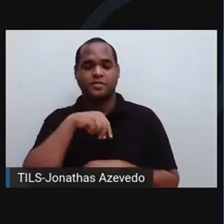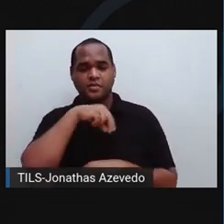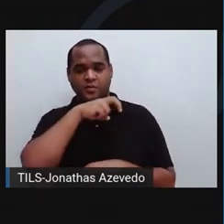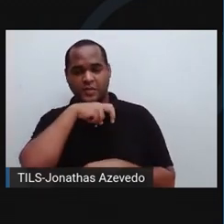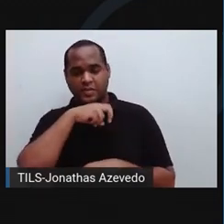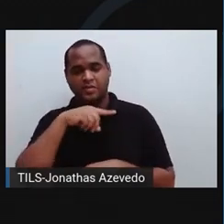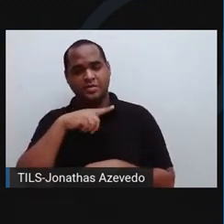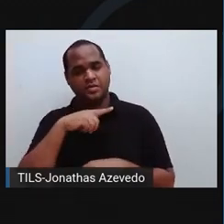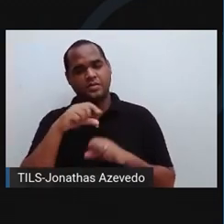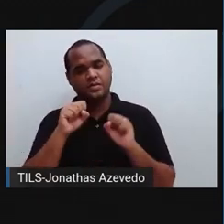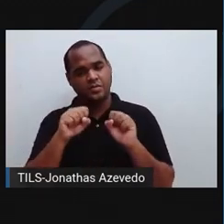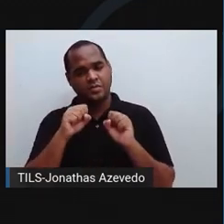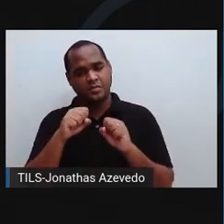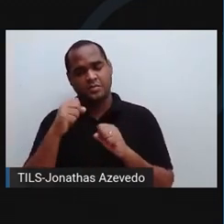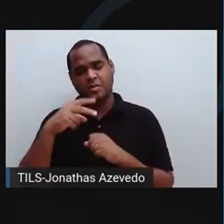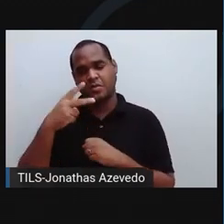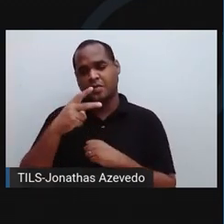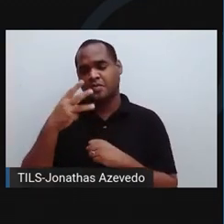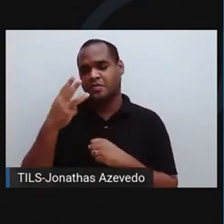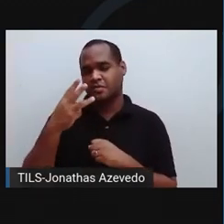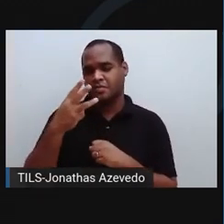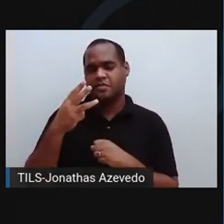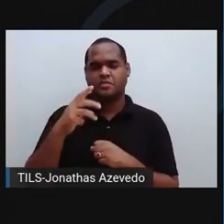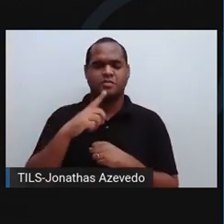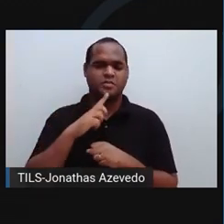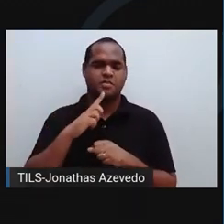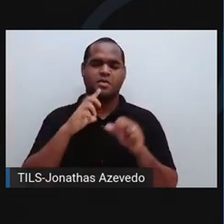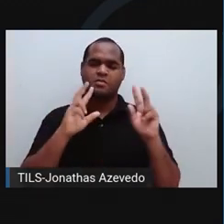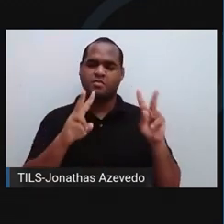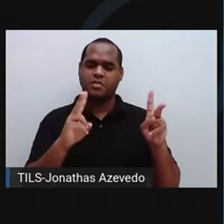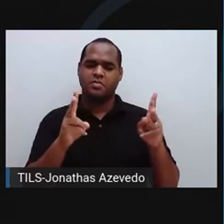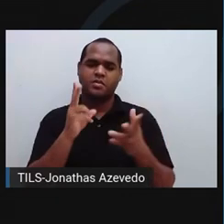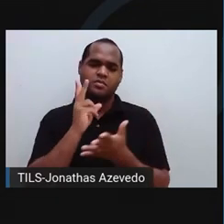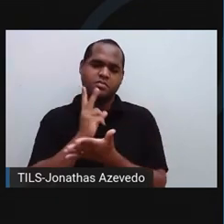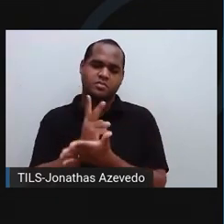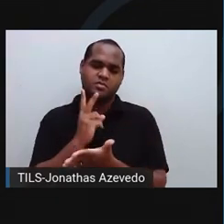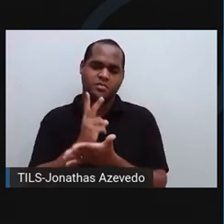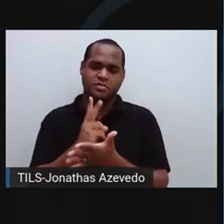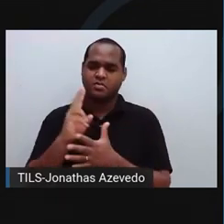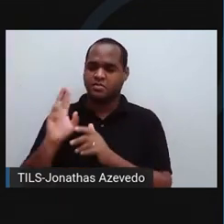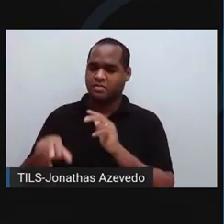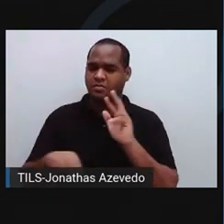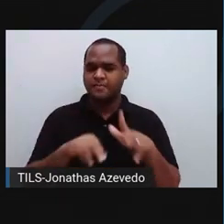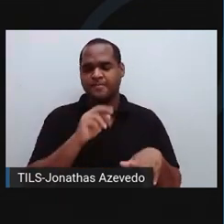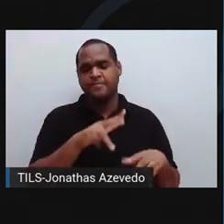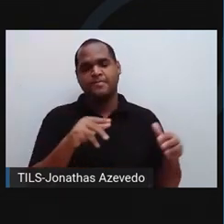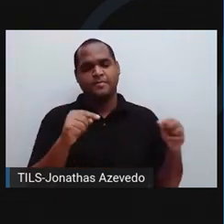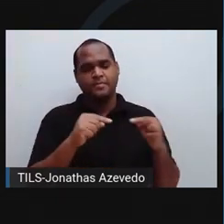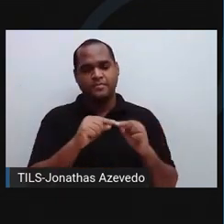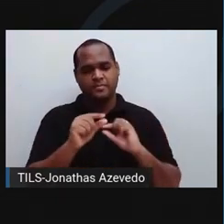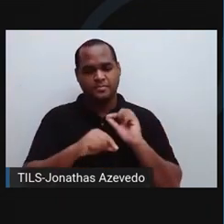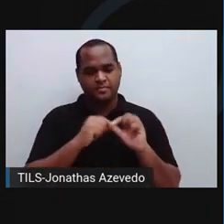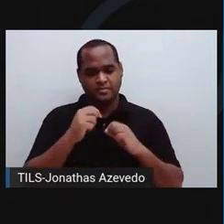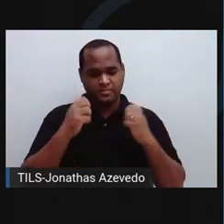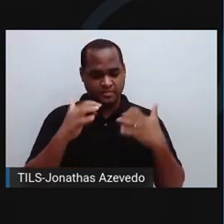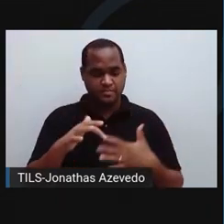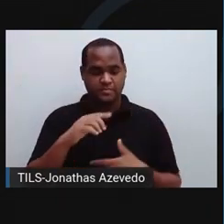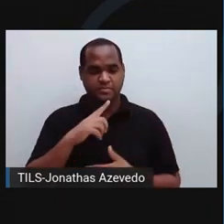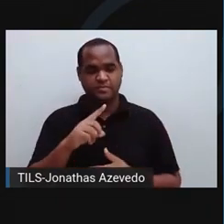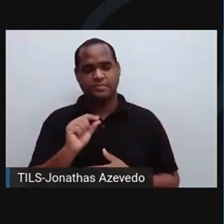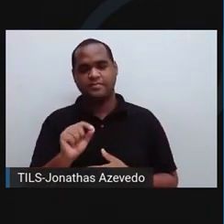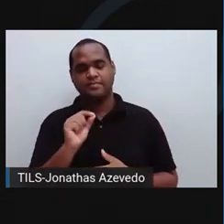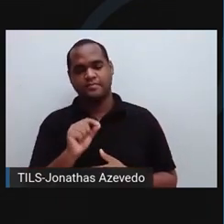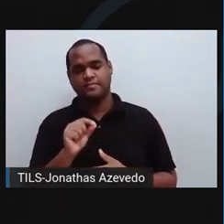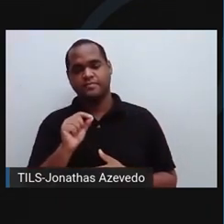consumidor secundário, ela pode ser um terciário, sempre vai depender de quem ele está se alimentando. Então você vai lá olhar a cadeia e vai fazer a sequência.